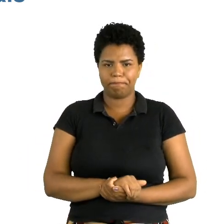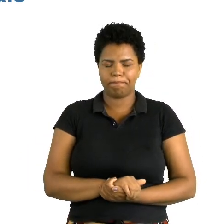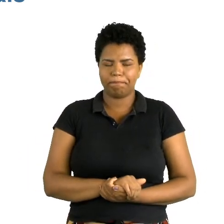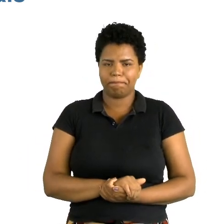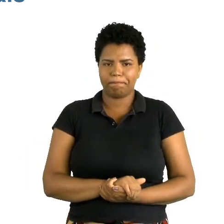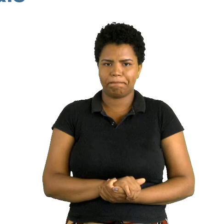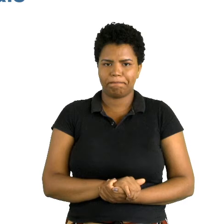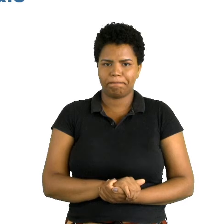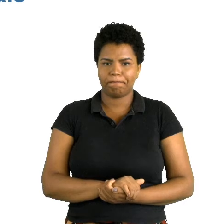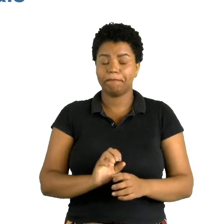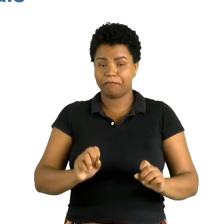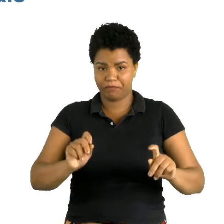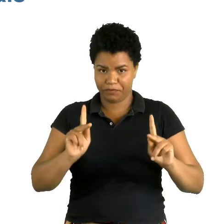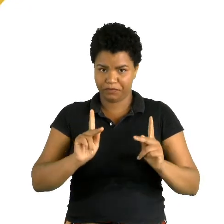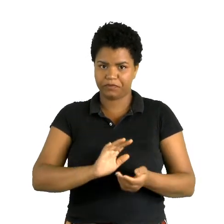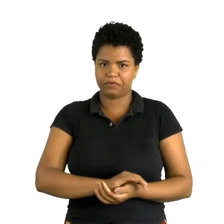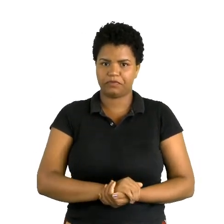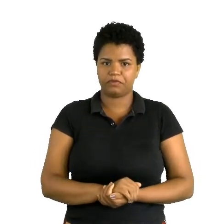irmão. Ok, guys?